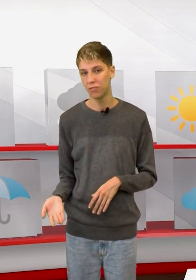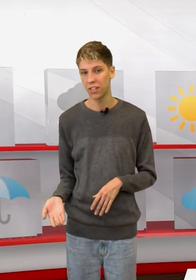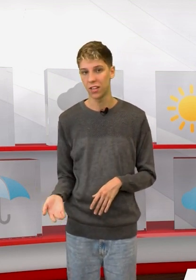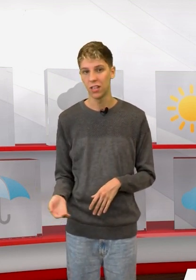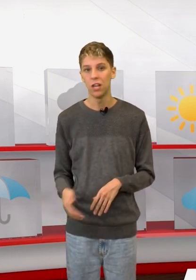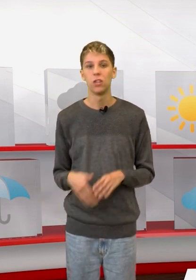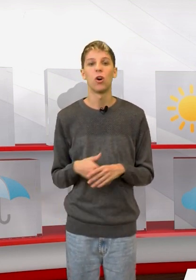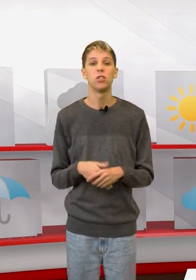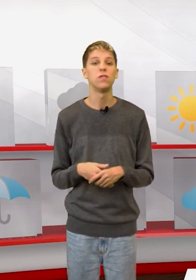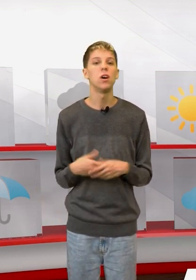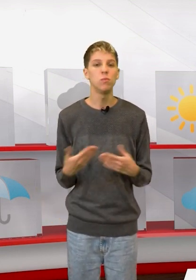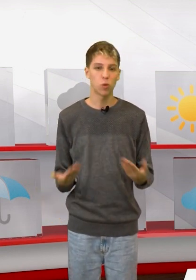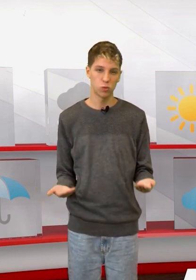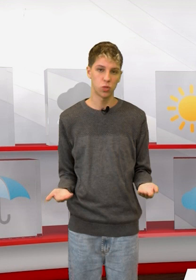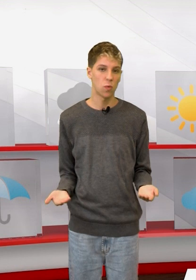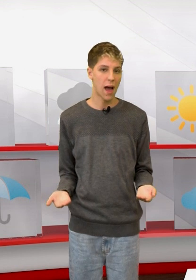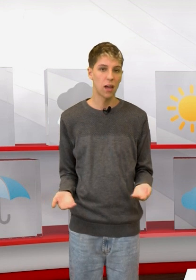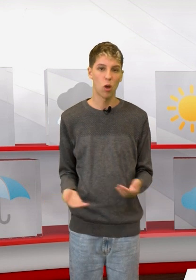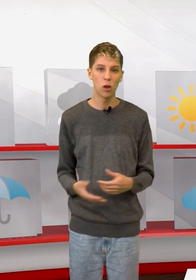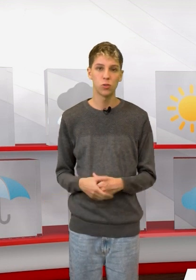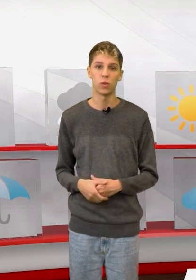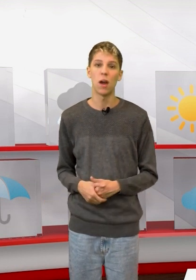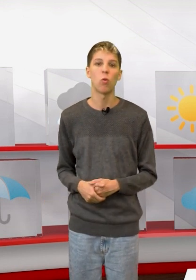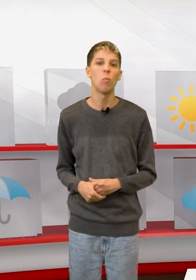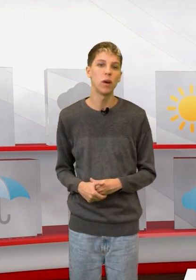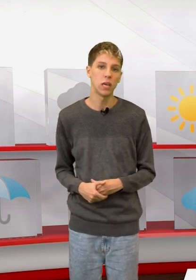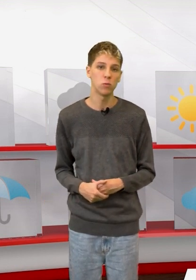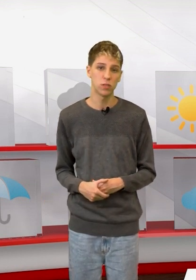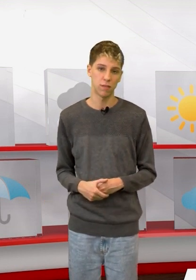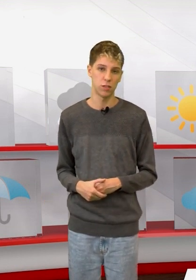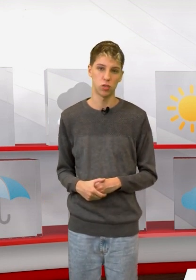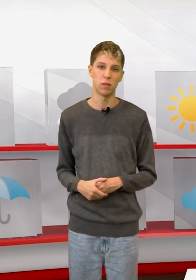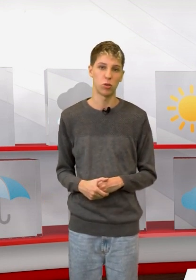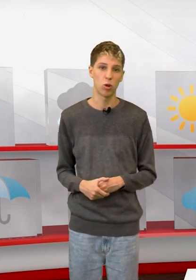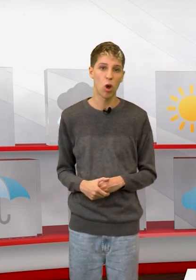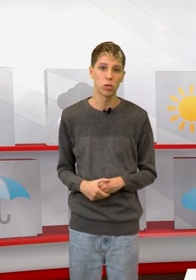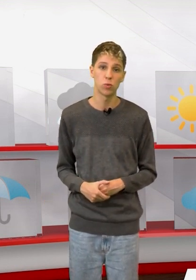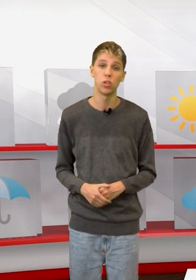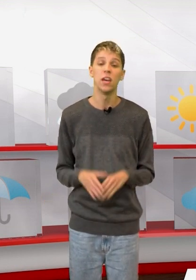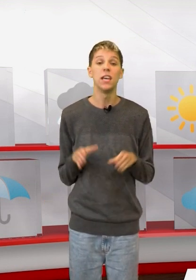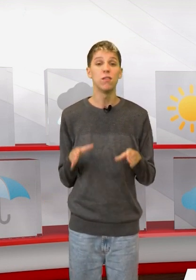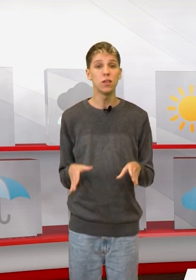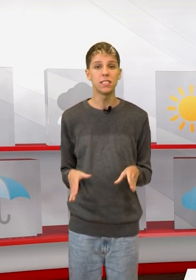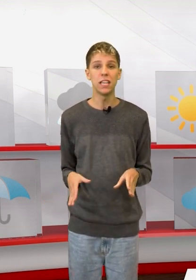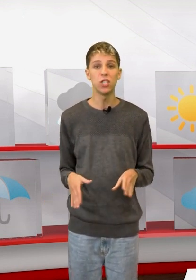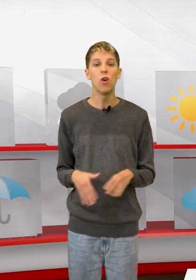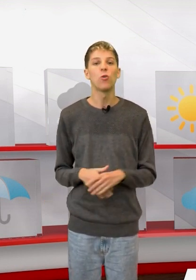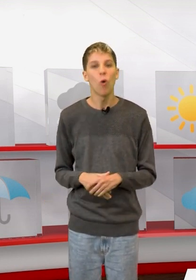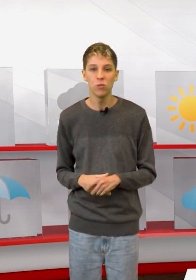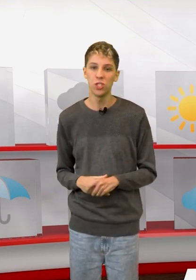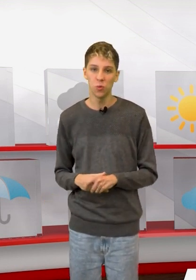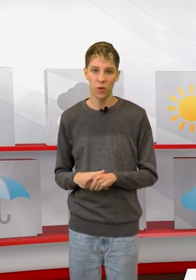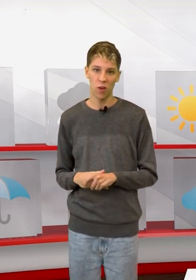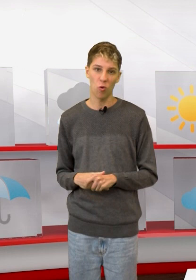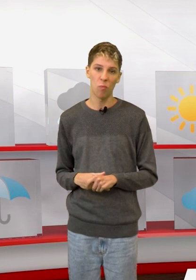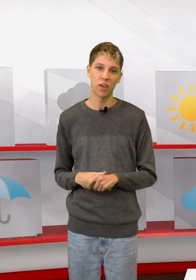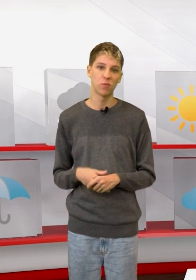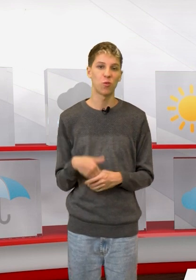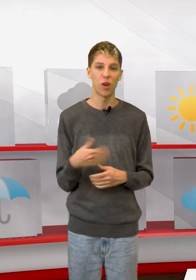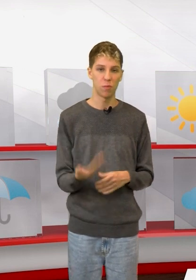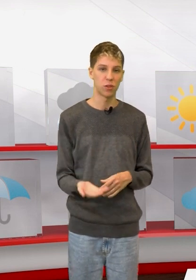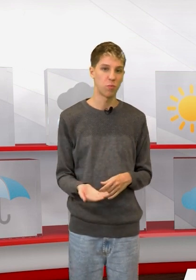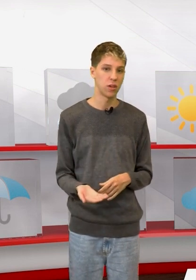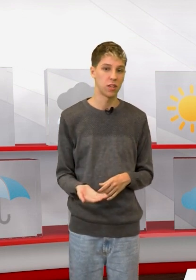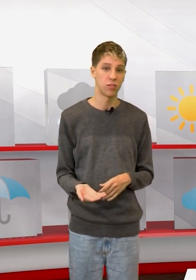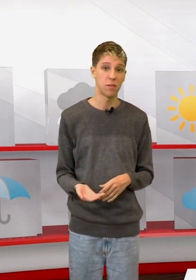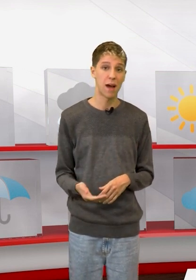e quinta-feira. Nós vamos continuar, lógico, né, acompanhando os avisos meteorológicos e vocês continuem